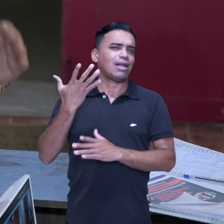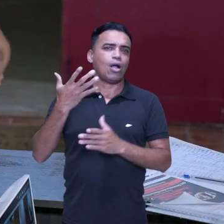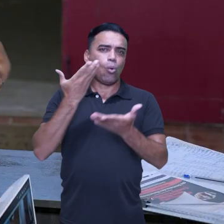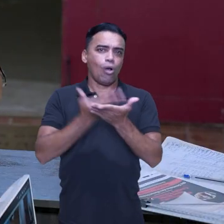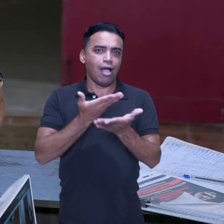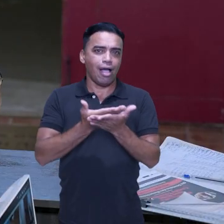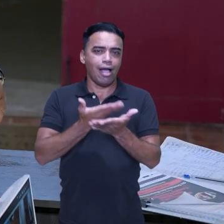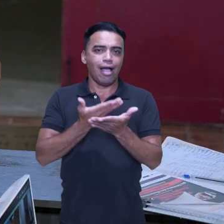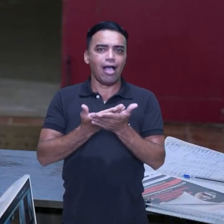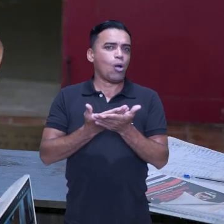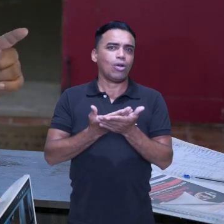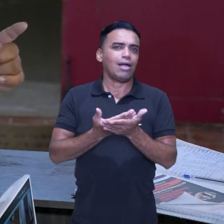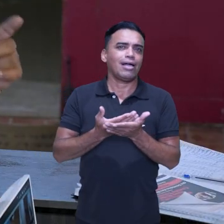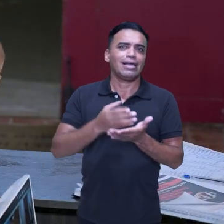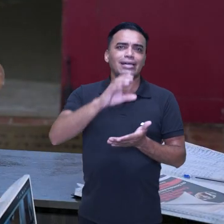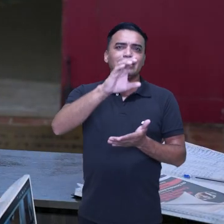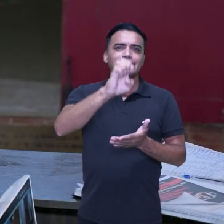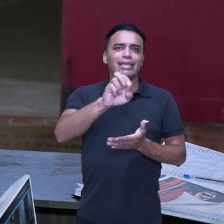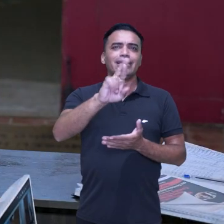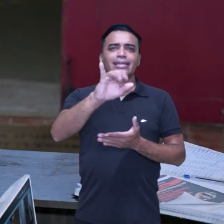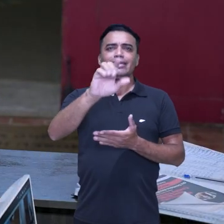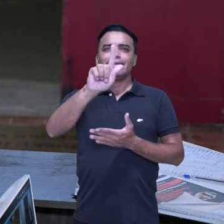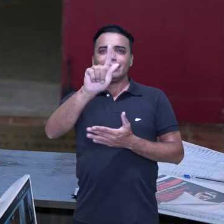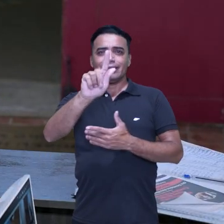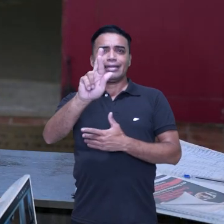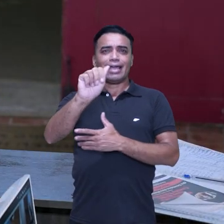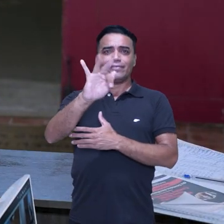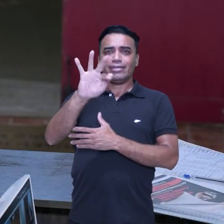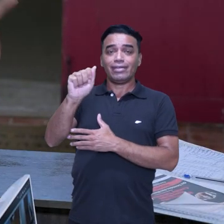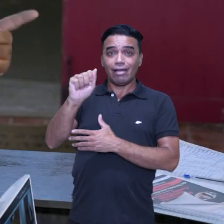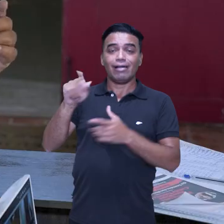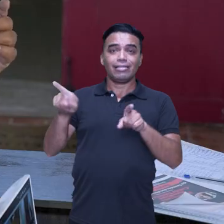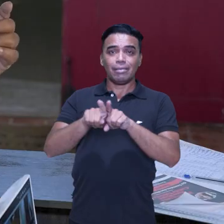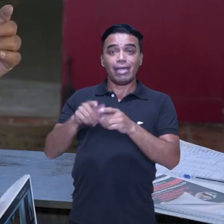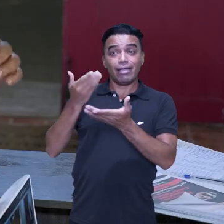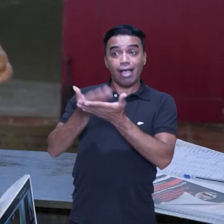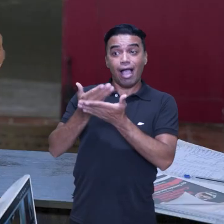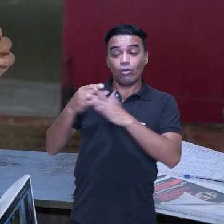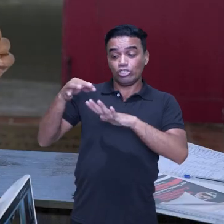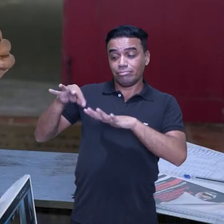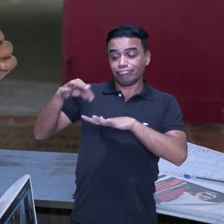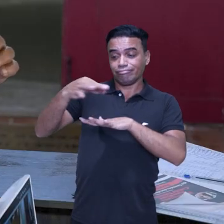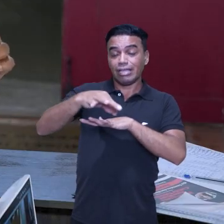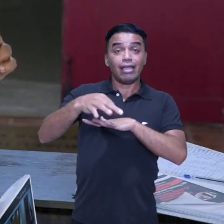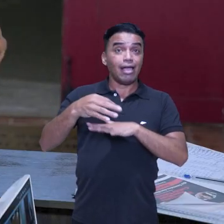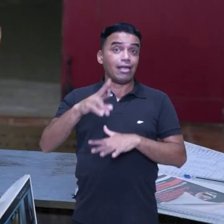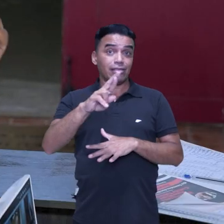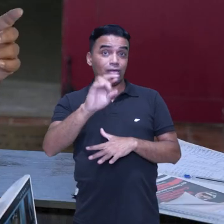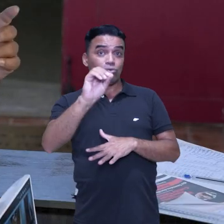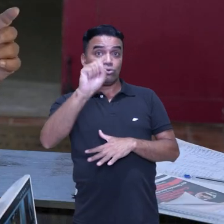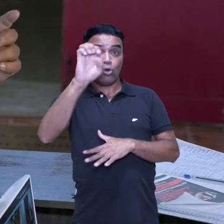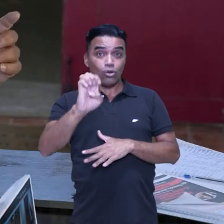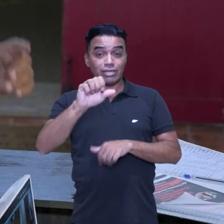de serigrafia e uma aula de manicure. E a Rose queria mudar a vida dela, veio fazer aula